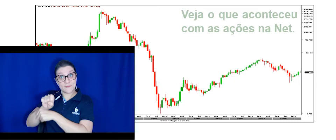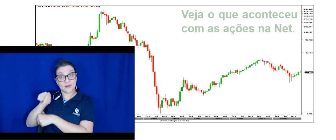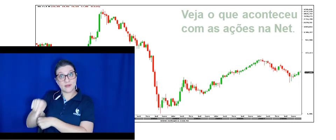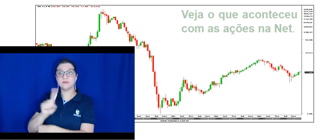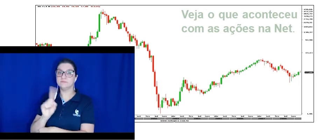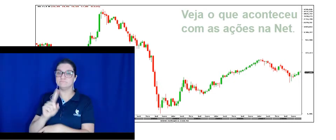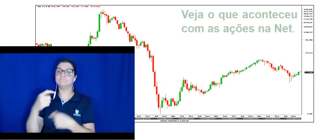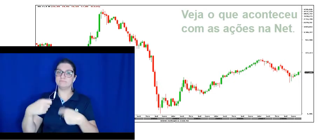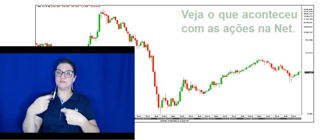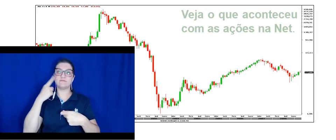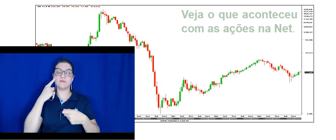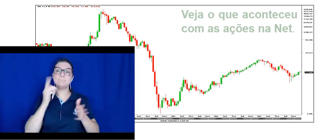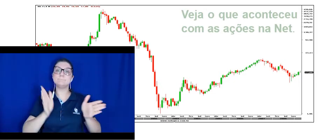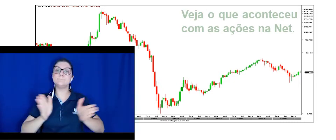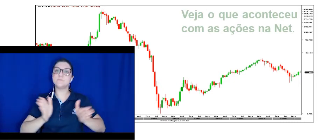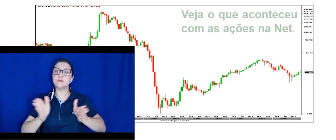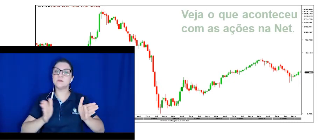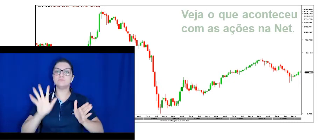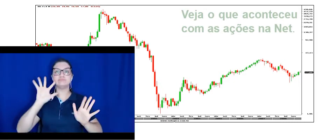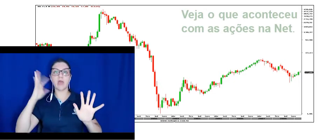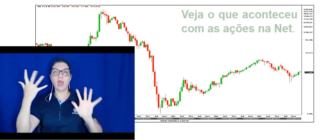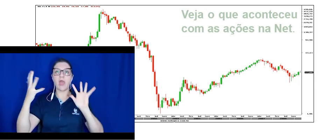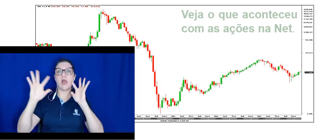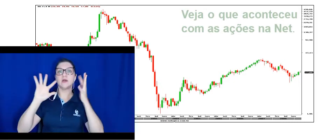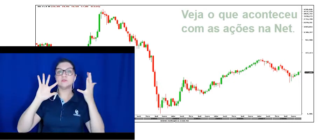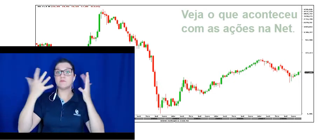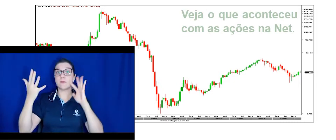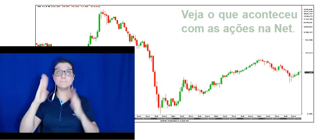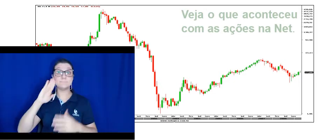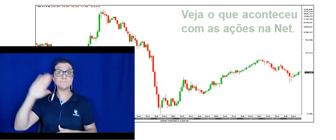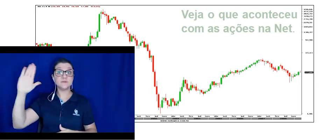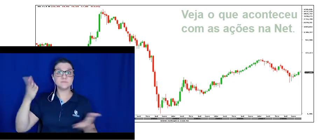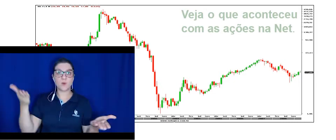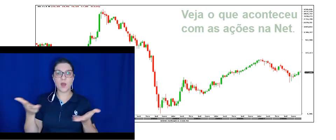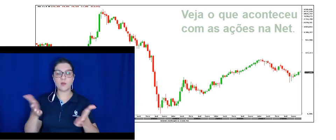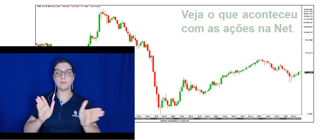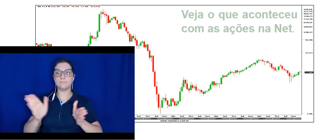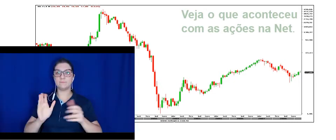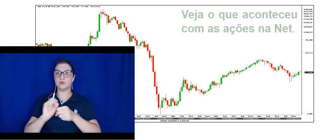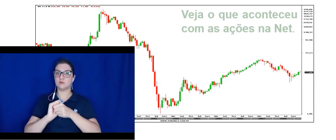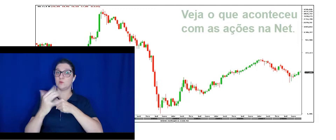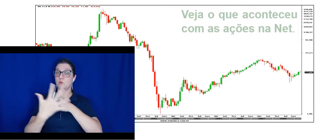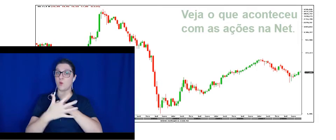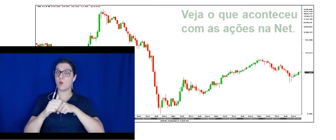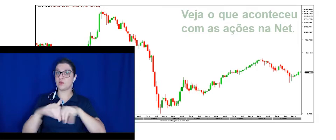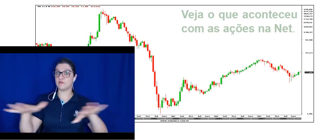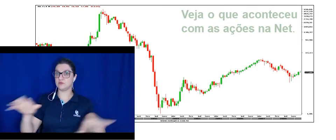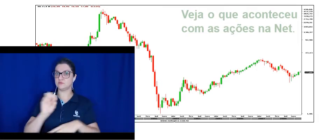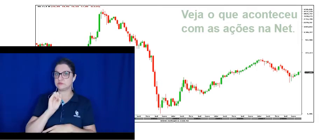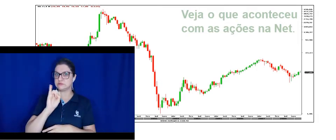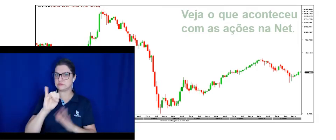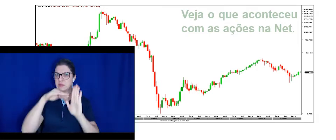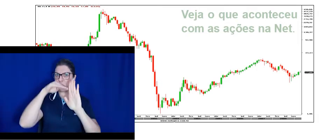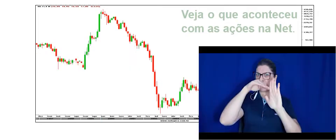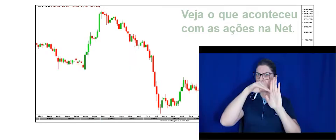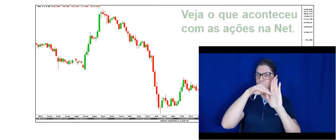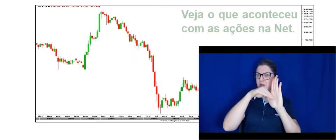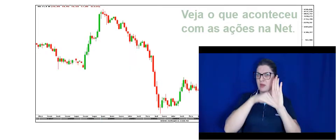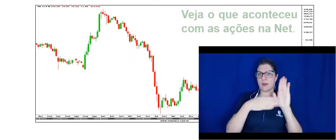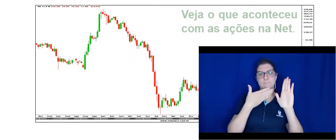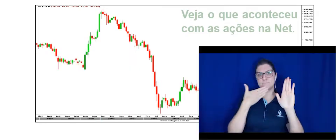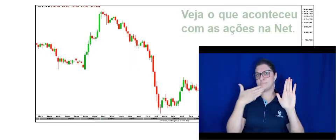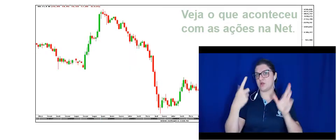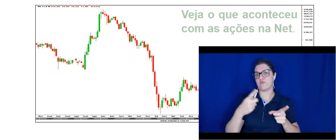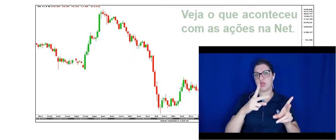ter atitude ao longo do período, principalmente agora com o coronavírus. Se a coisa não vai dando muito certo, é melhor sair da ação e ter